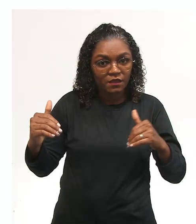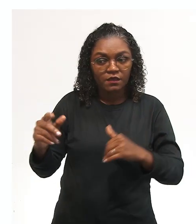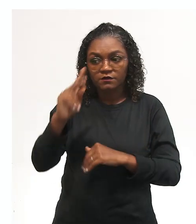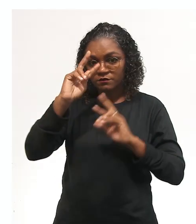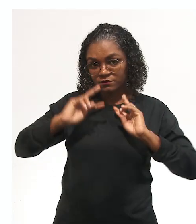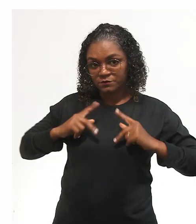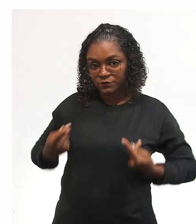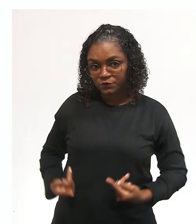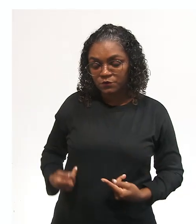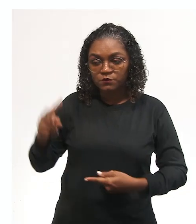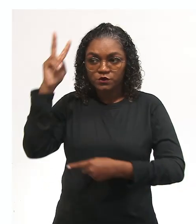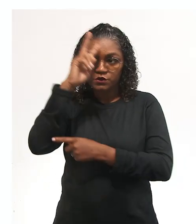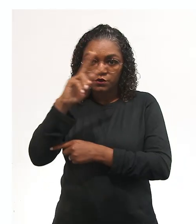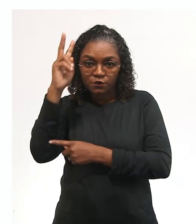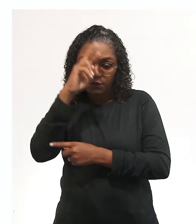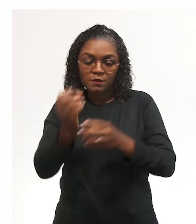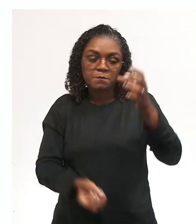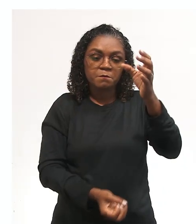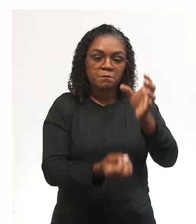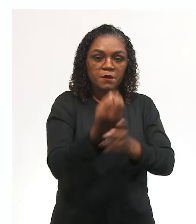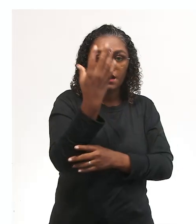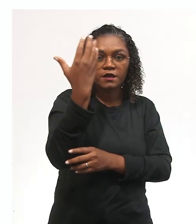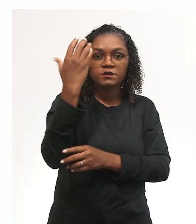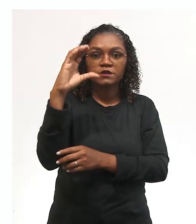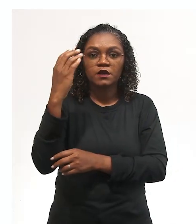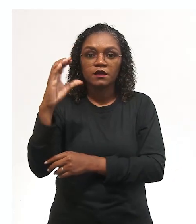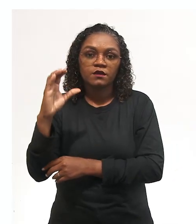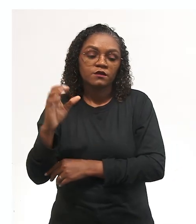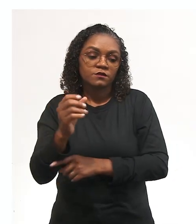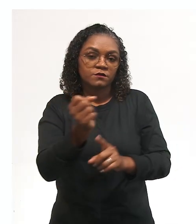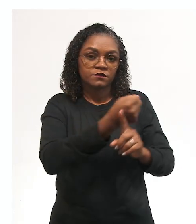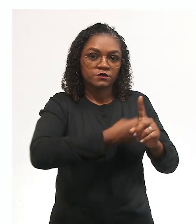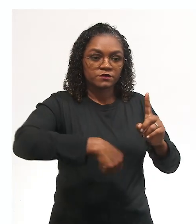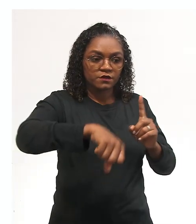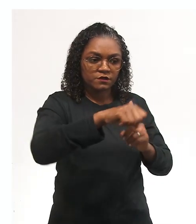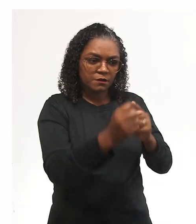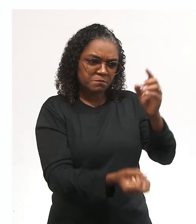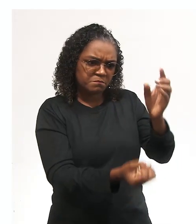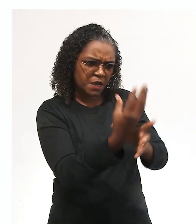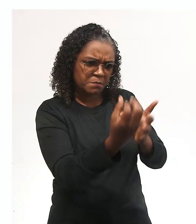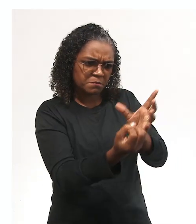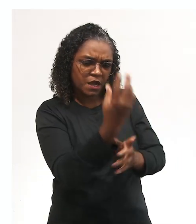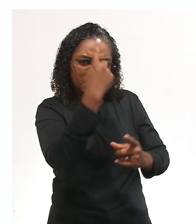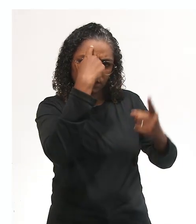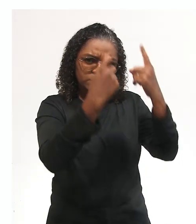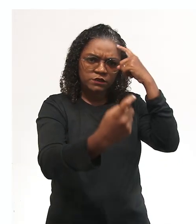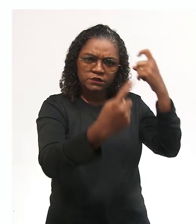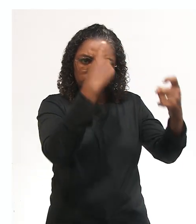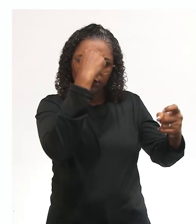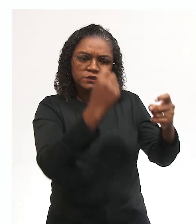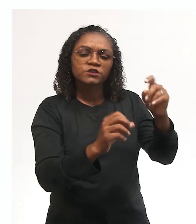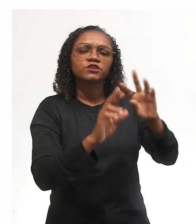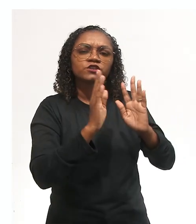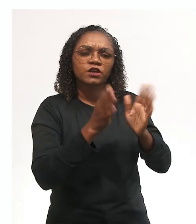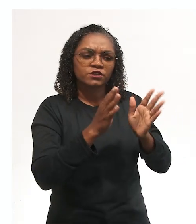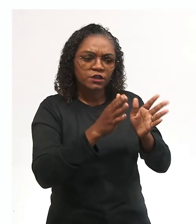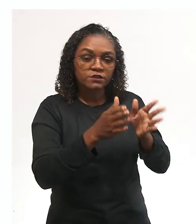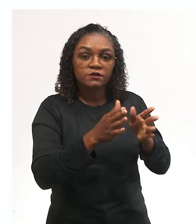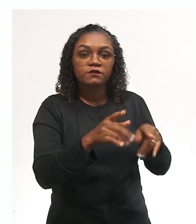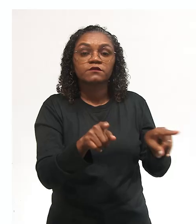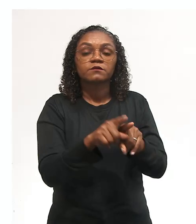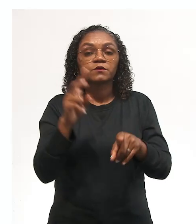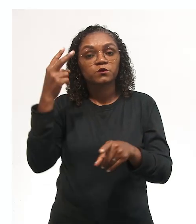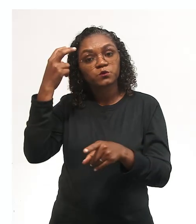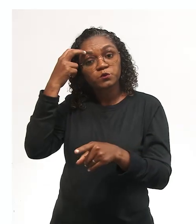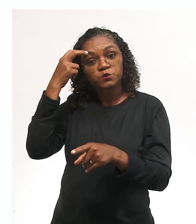do homem e histórico da produção da ciência, daquilo que a sociedade já criou, já inventou, já